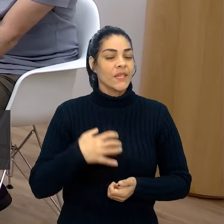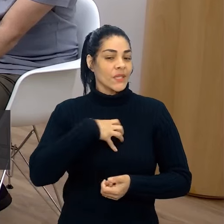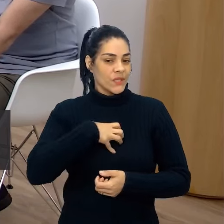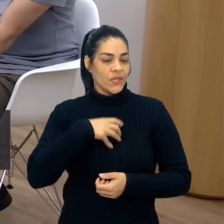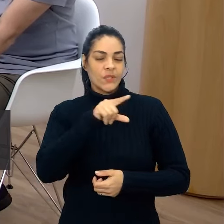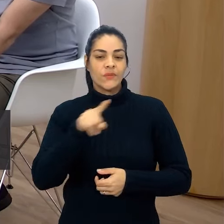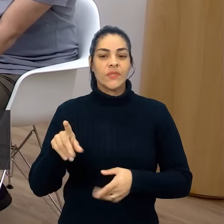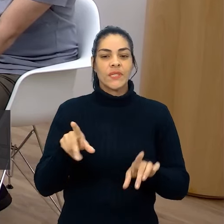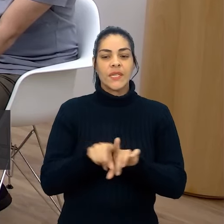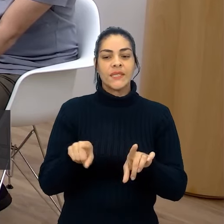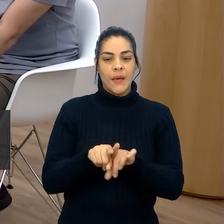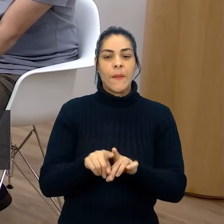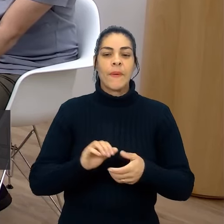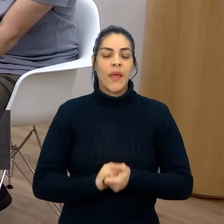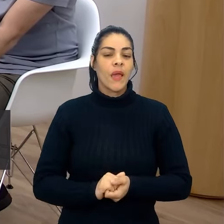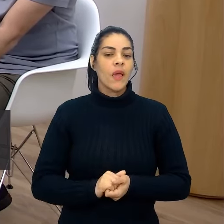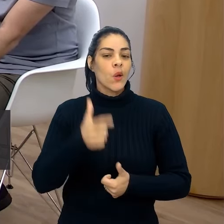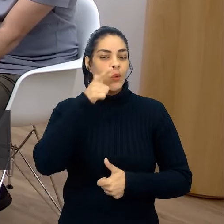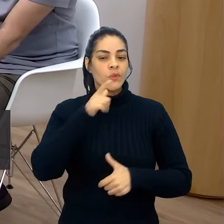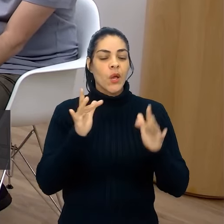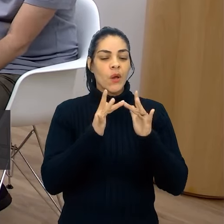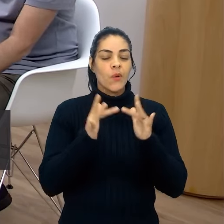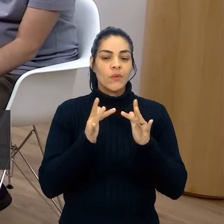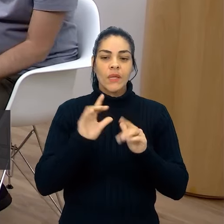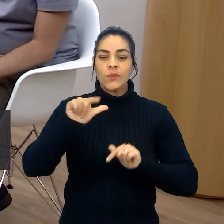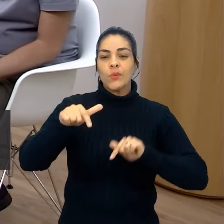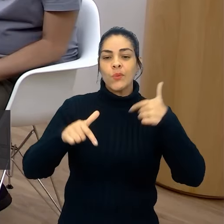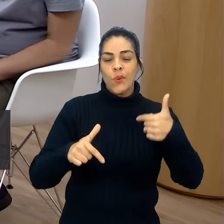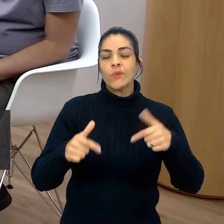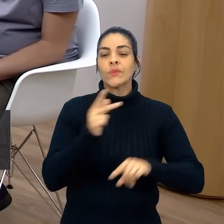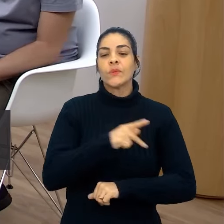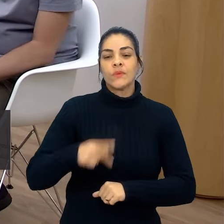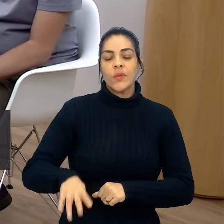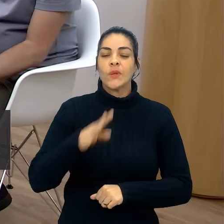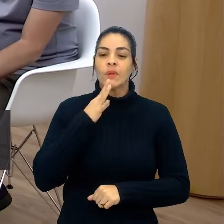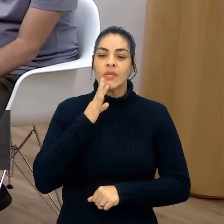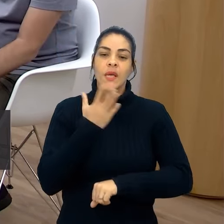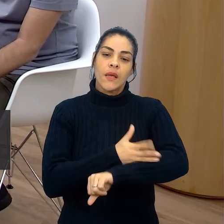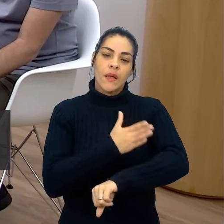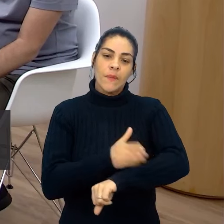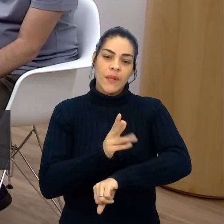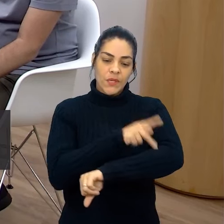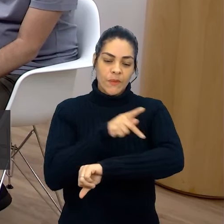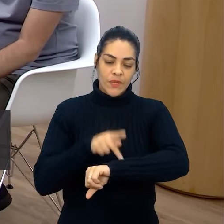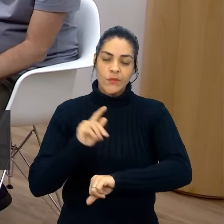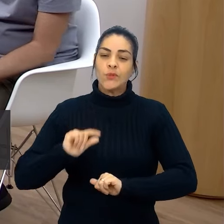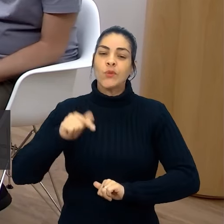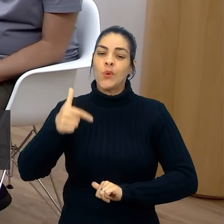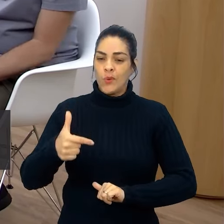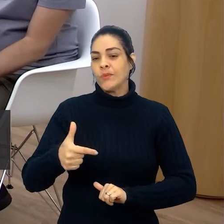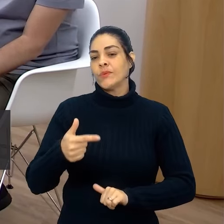você também entrar em contato com outros professores e conhecer as práticas pedagógicas de outros